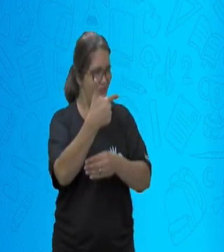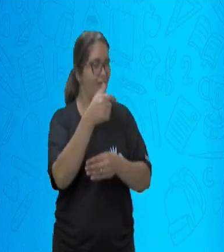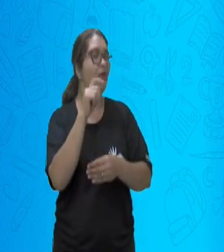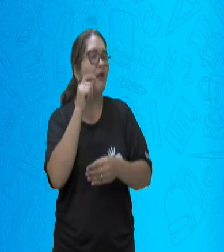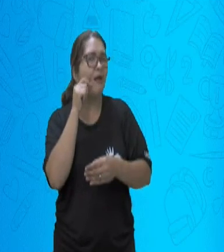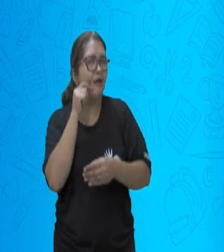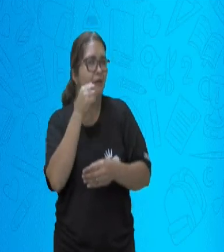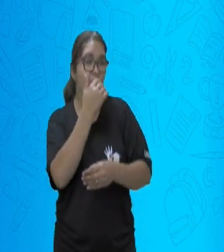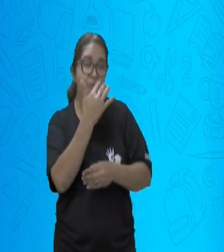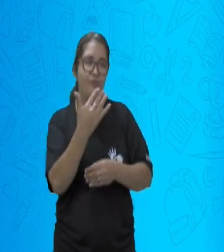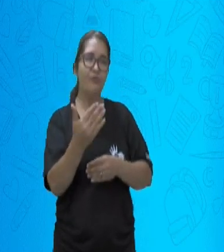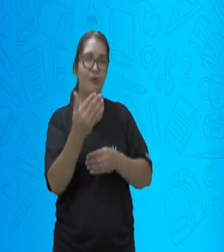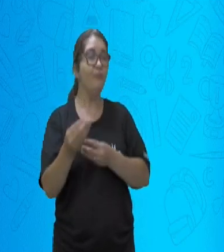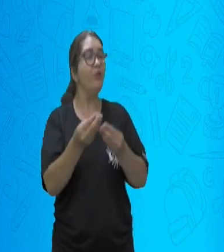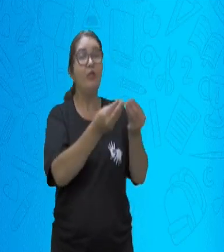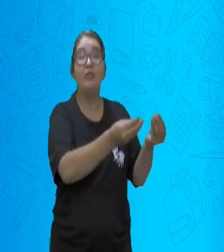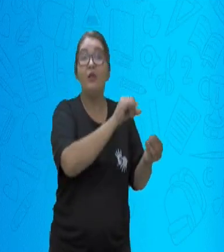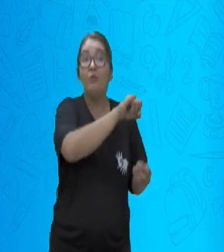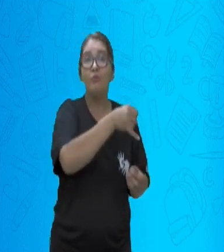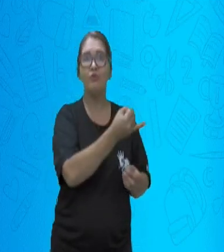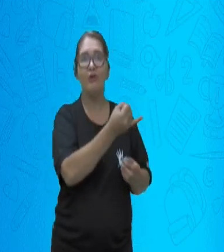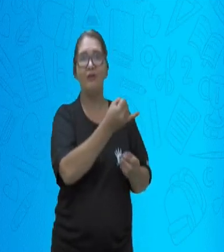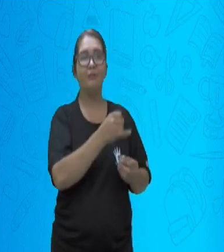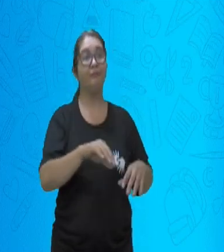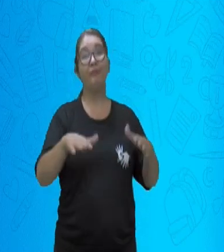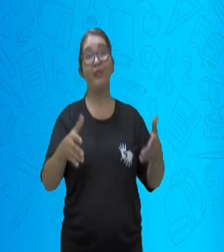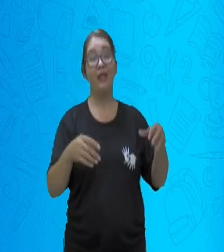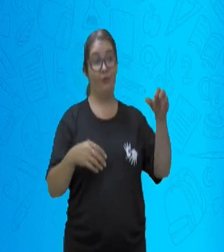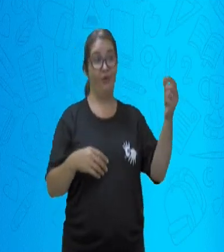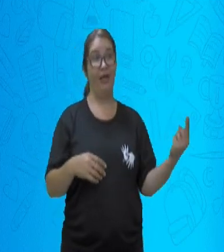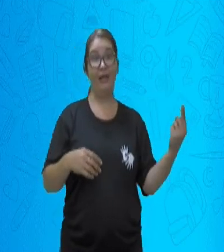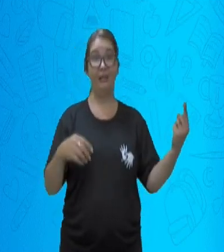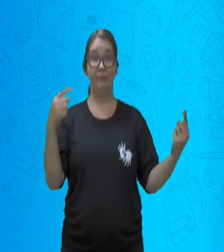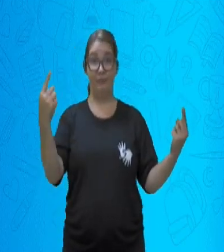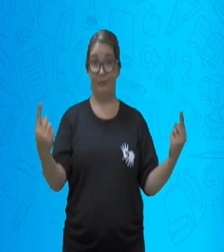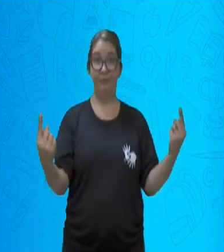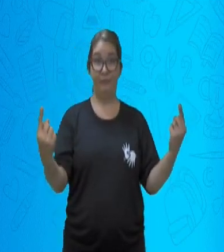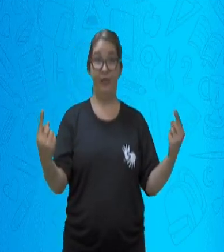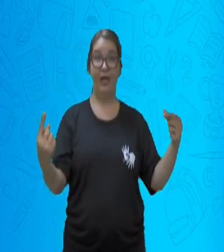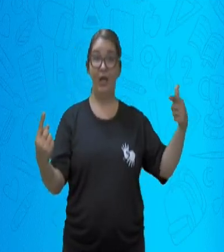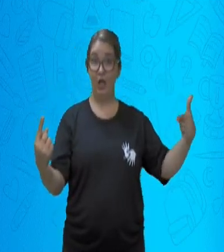12. Então, nós temos 12 na primeira, 12 na segunda.